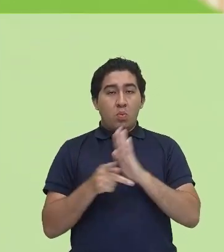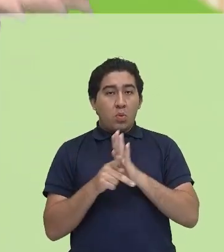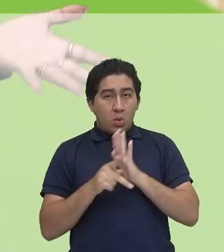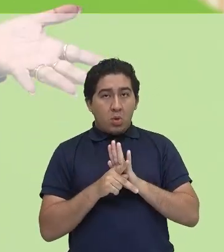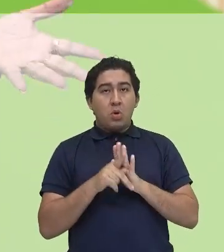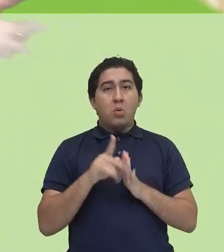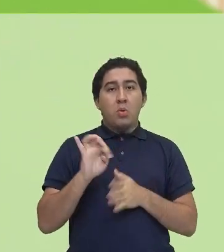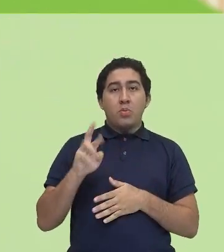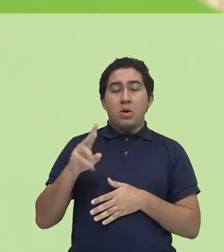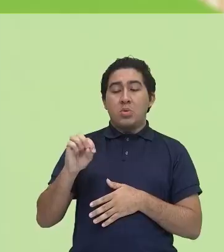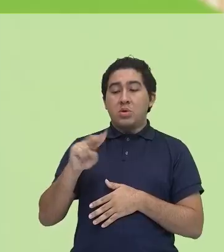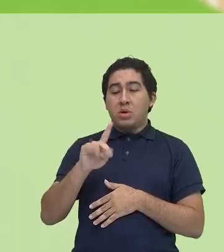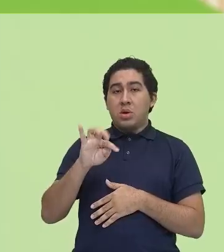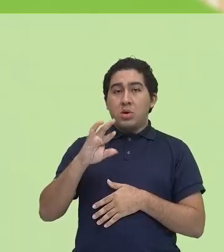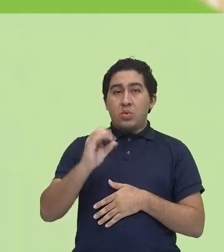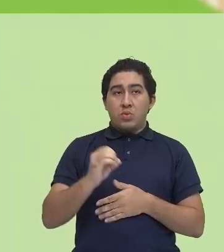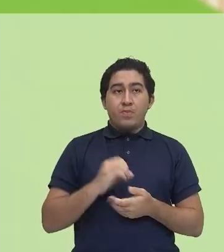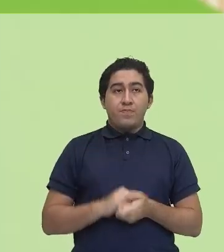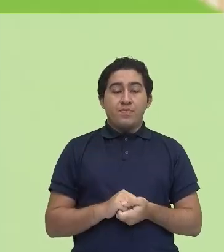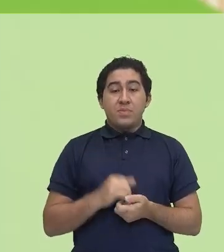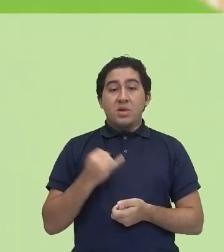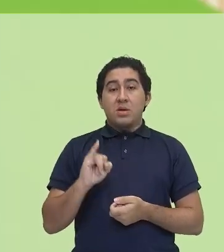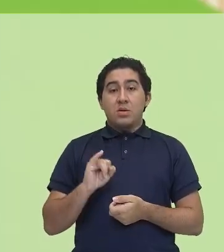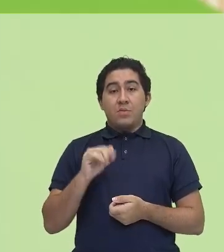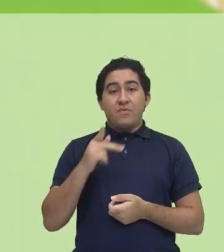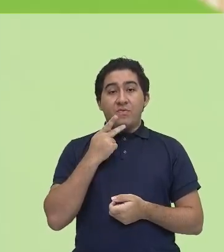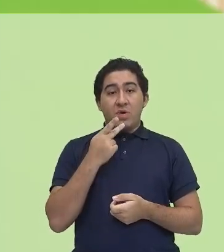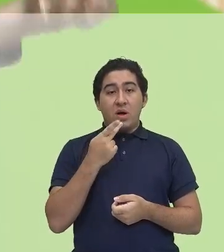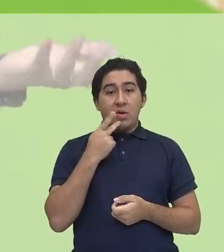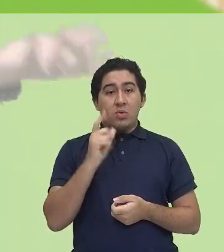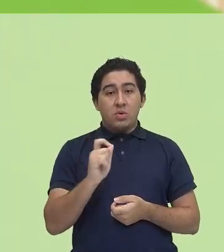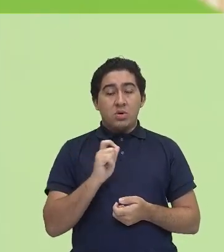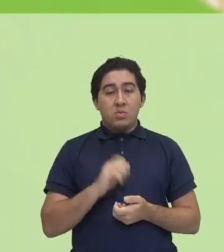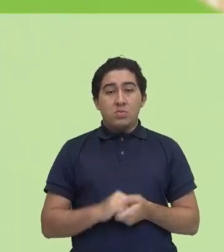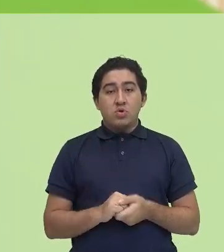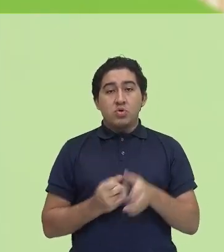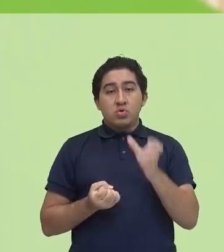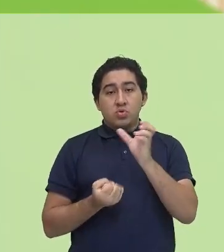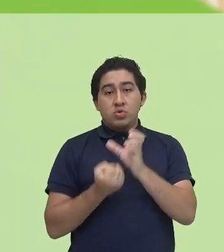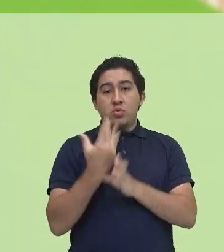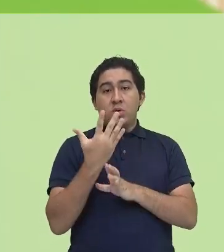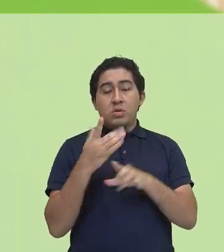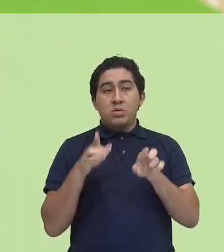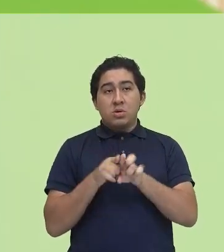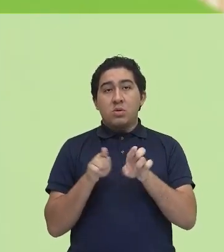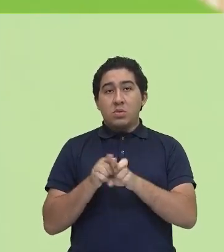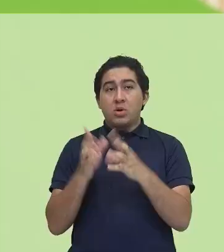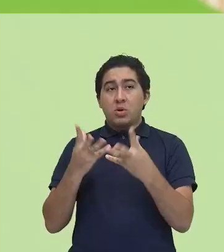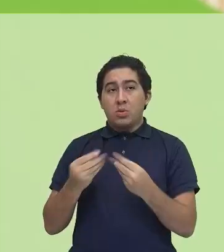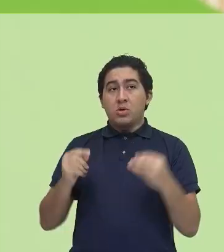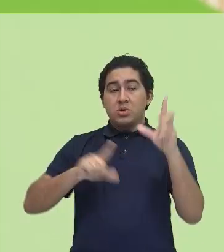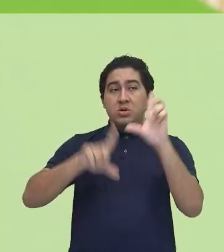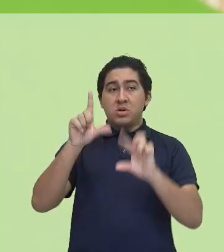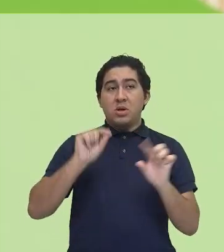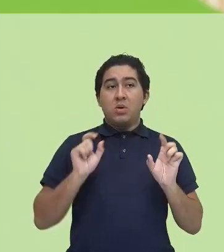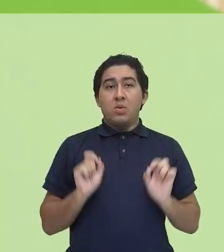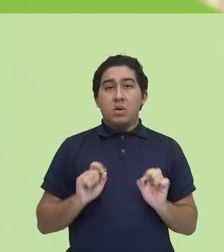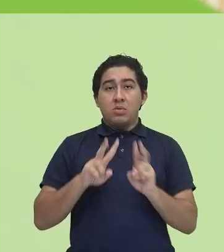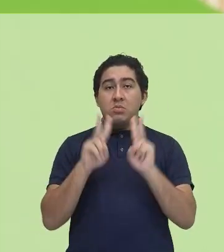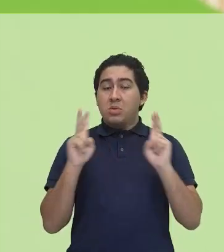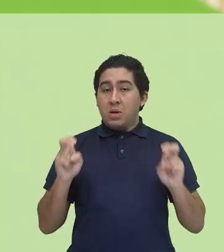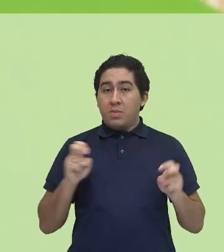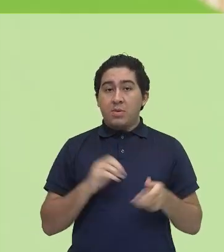e nesse momento, quando se fala de nascimento e morte da estrela, estamos falando